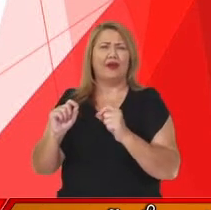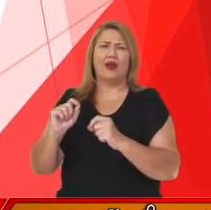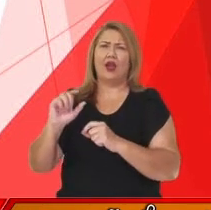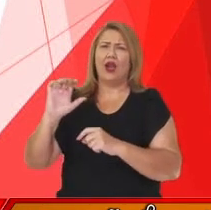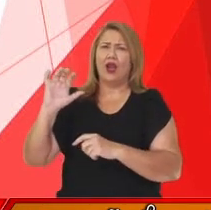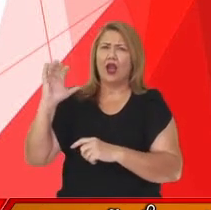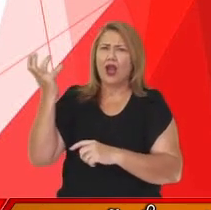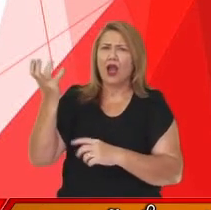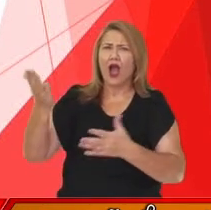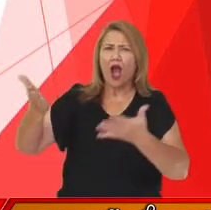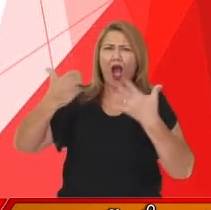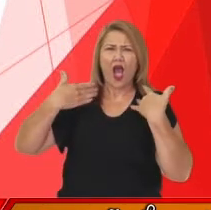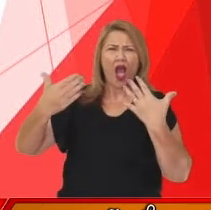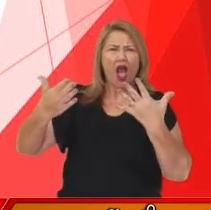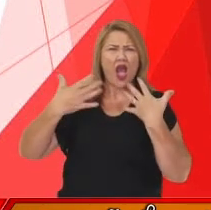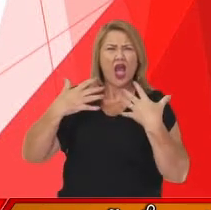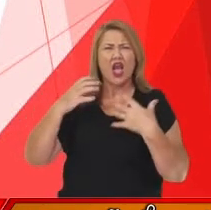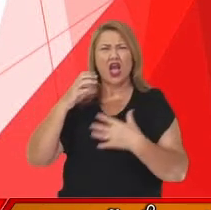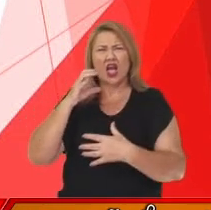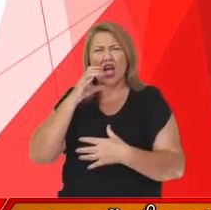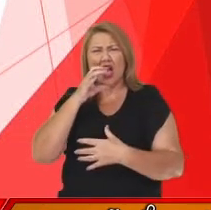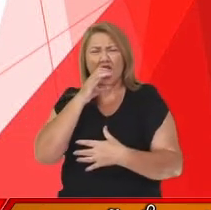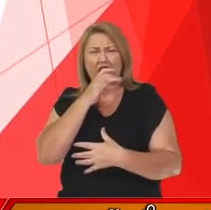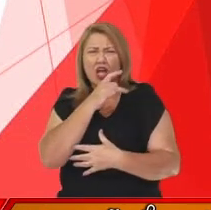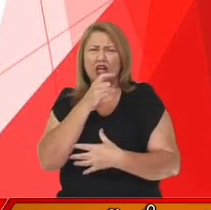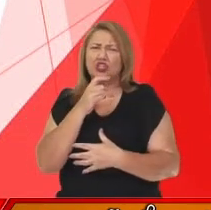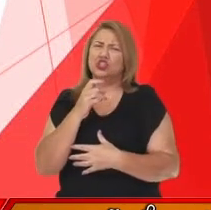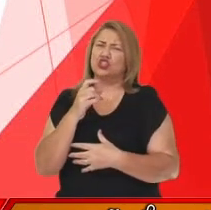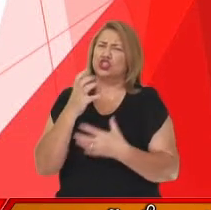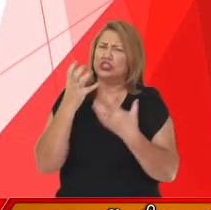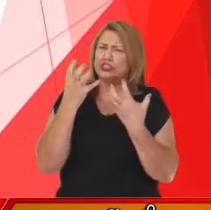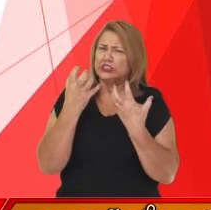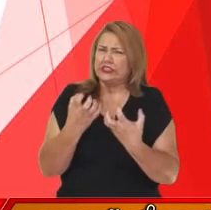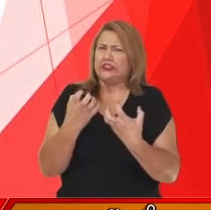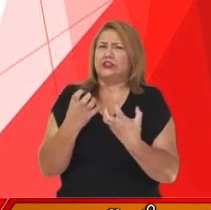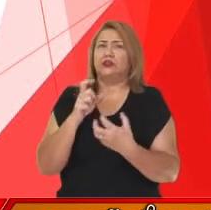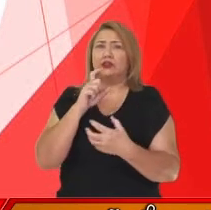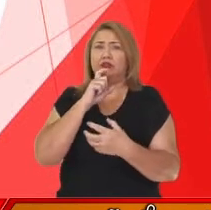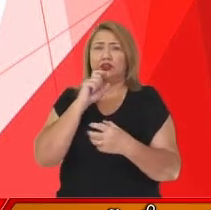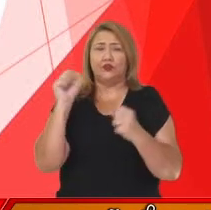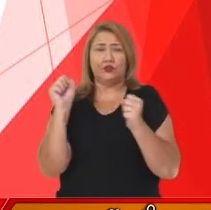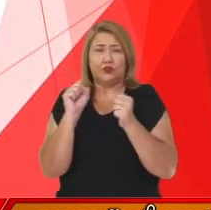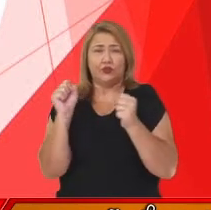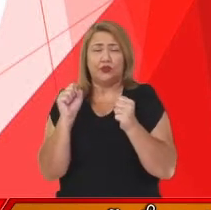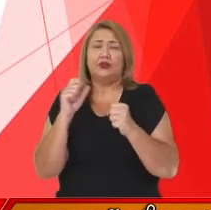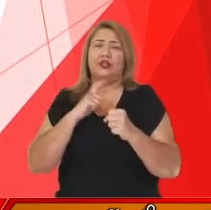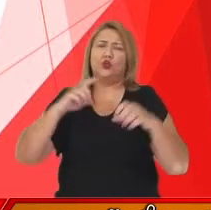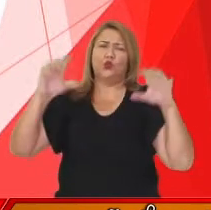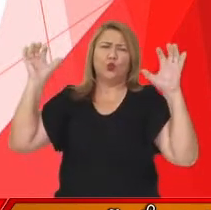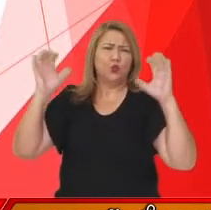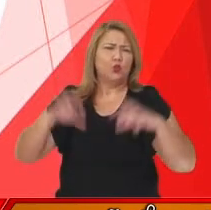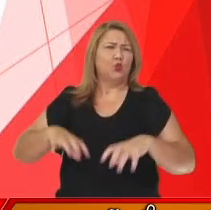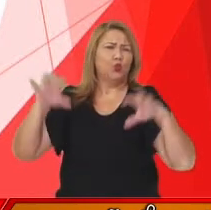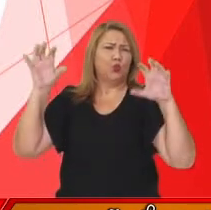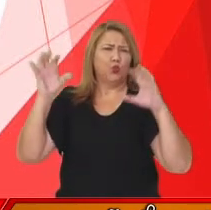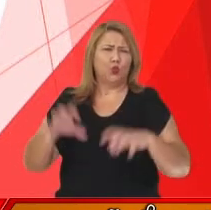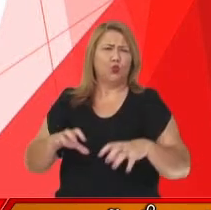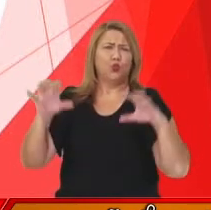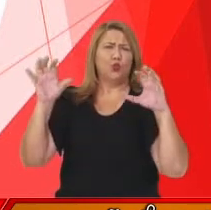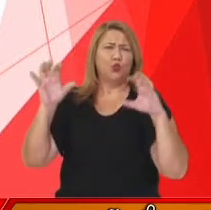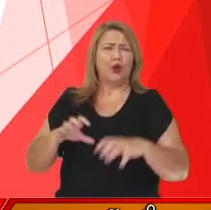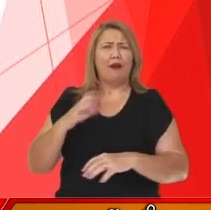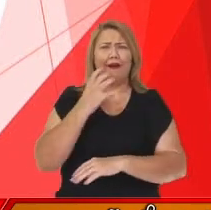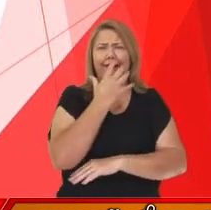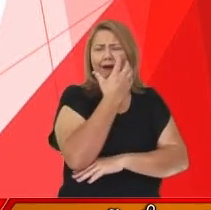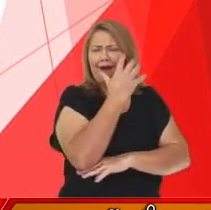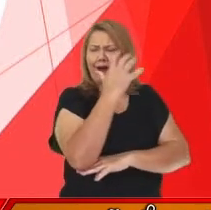Verões quentes e Secos e invernos bem chuvosos né temos em um vegetação arbórea